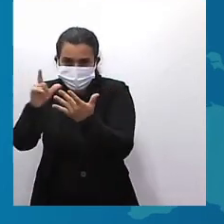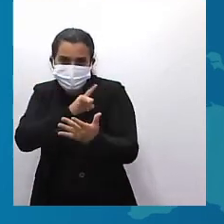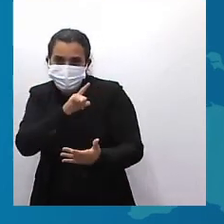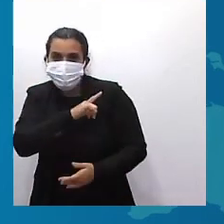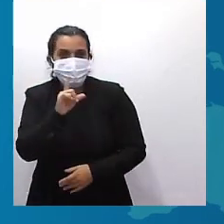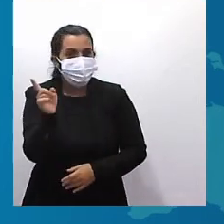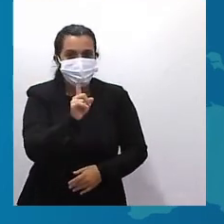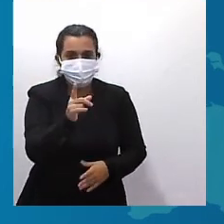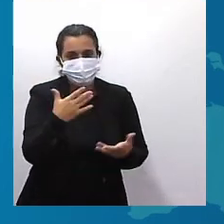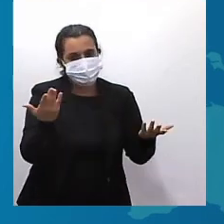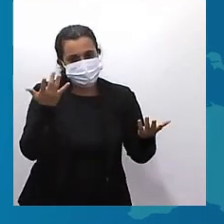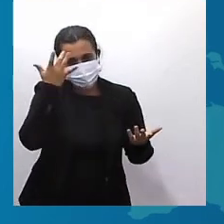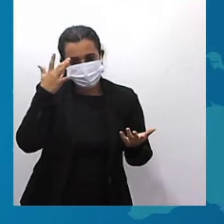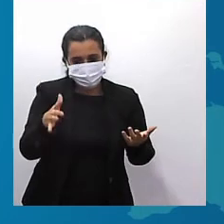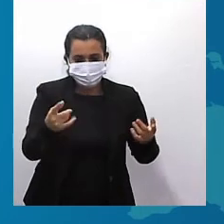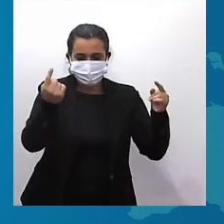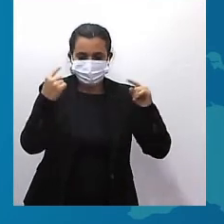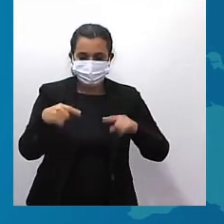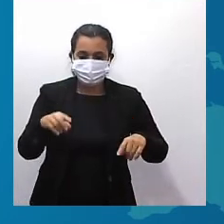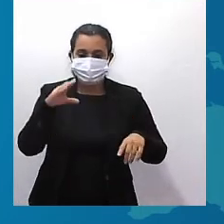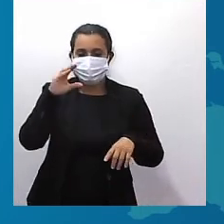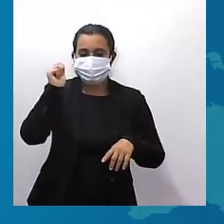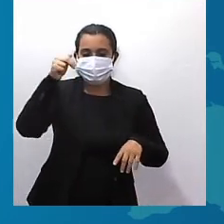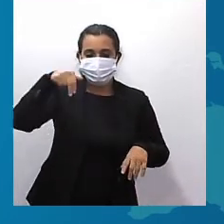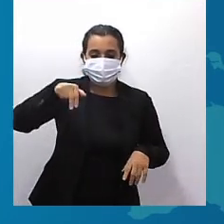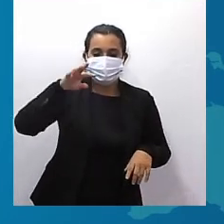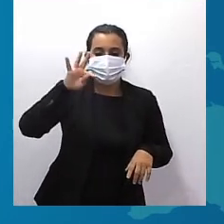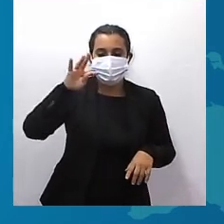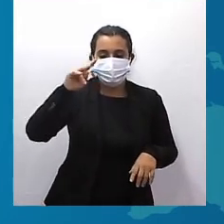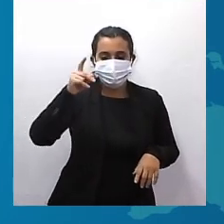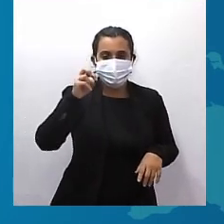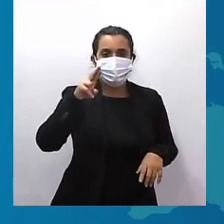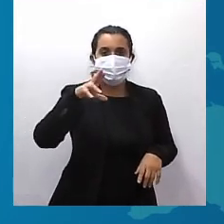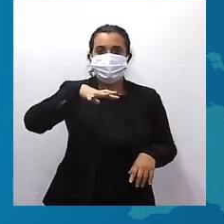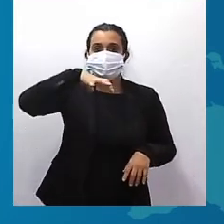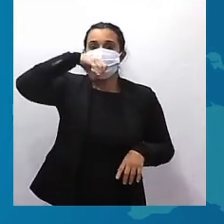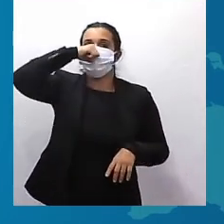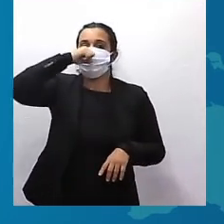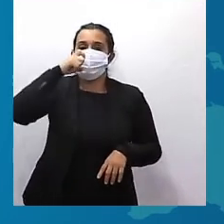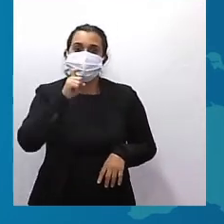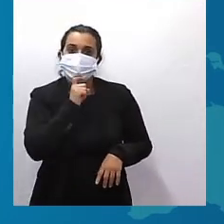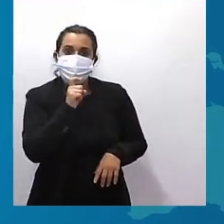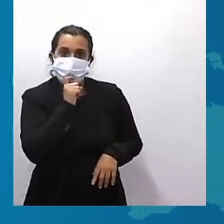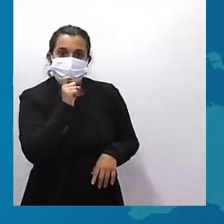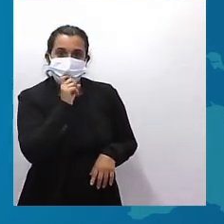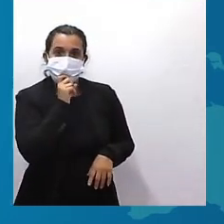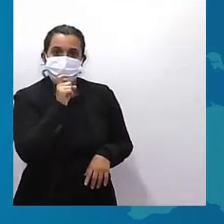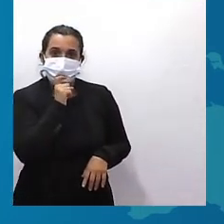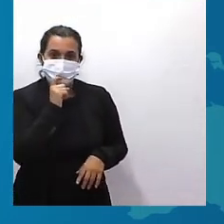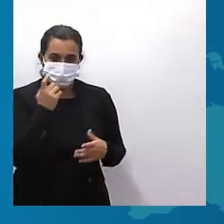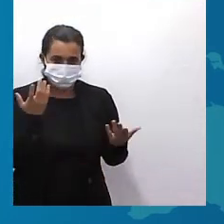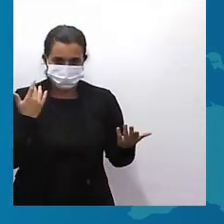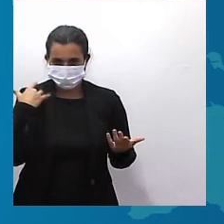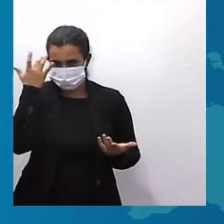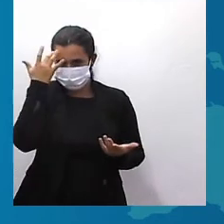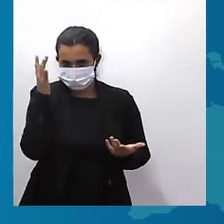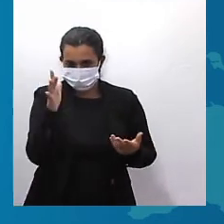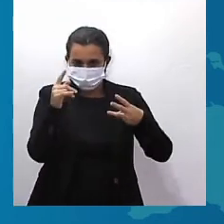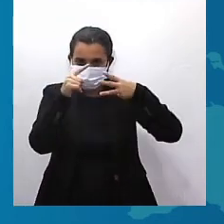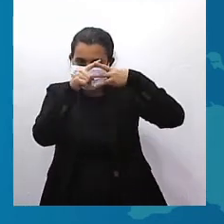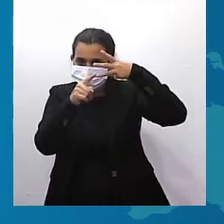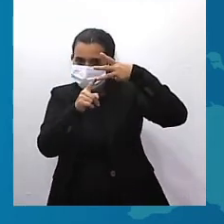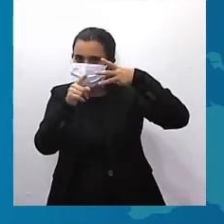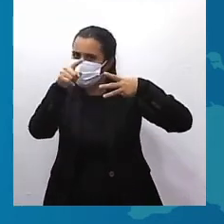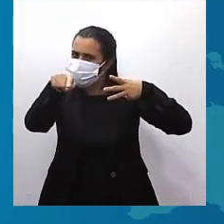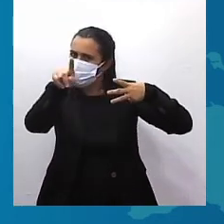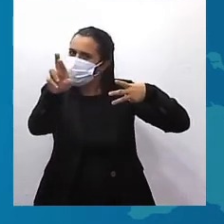cold breath? Thor tem a respiração fria ou gelada? I don't know. Eu não sei. Responde aí para